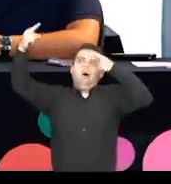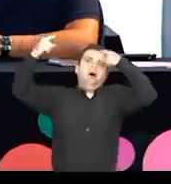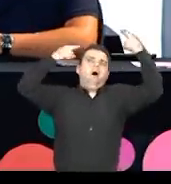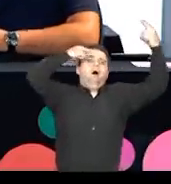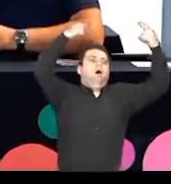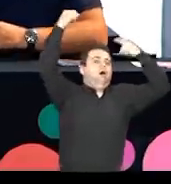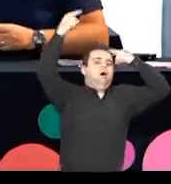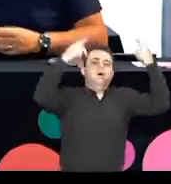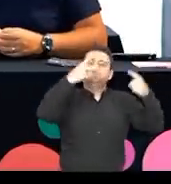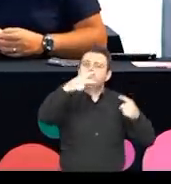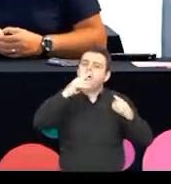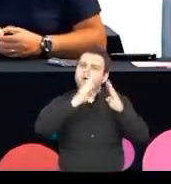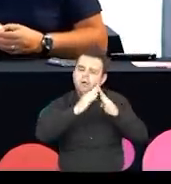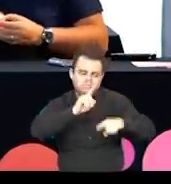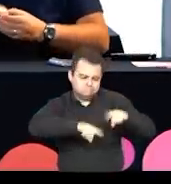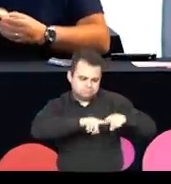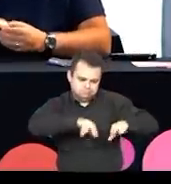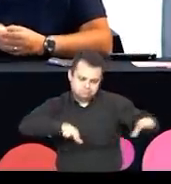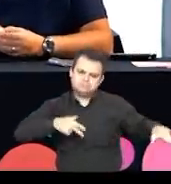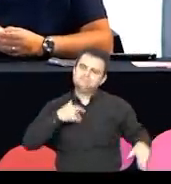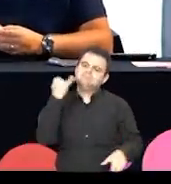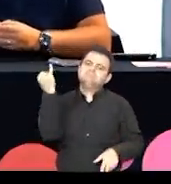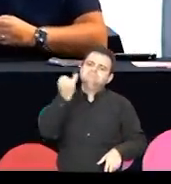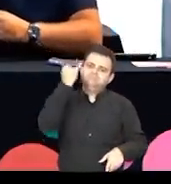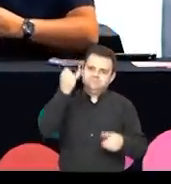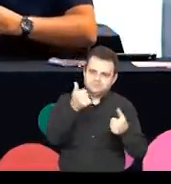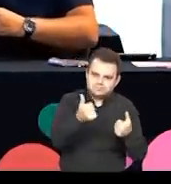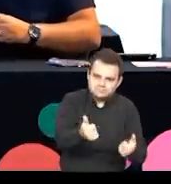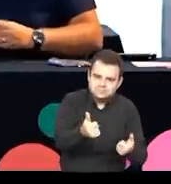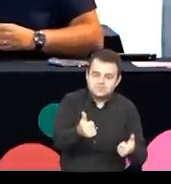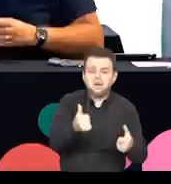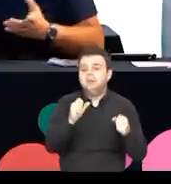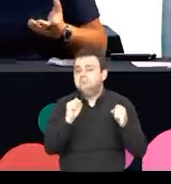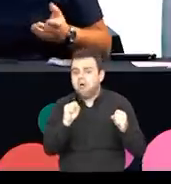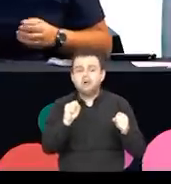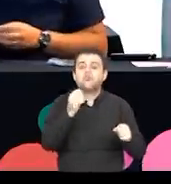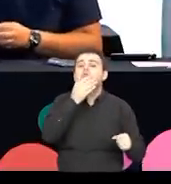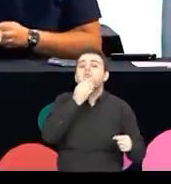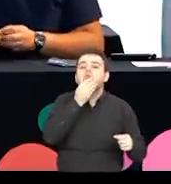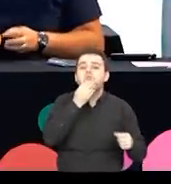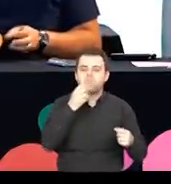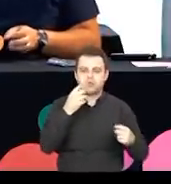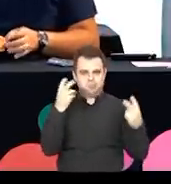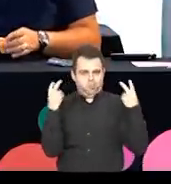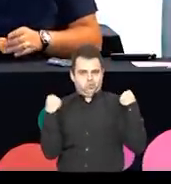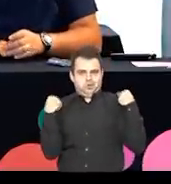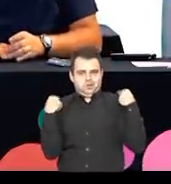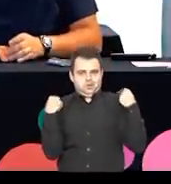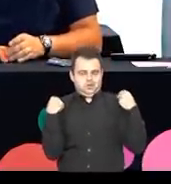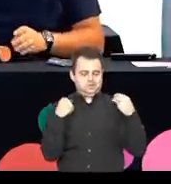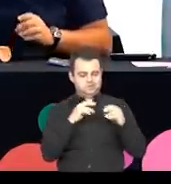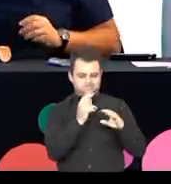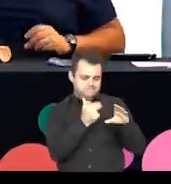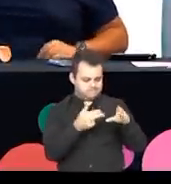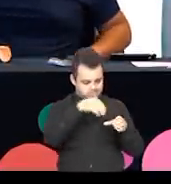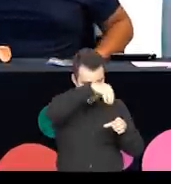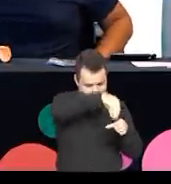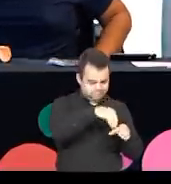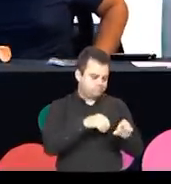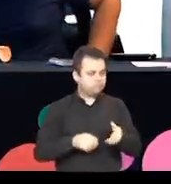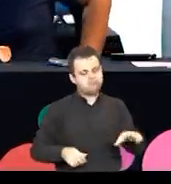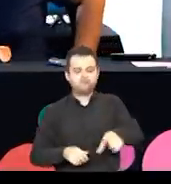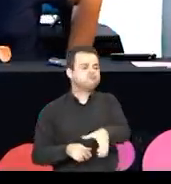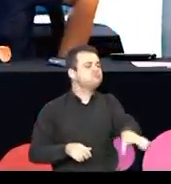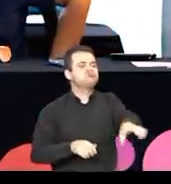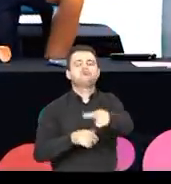os materiais que você tem na sua casa. Se você quiser, você pode fazer aqui um motorista, um piloto do carro, por exemplo, e sair brincando. Olha que legal